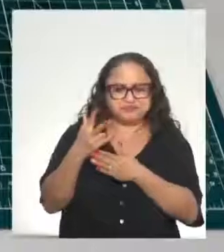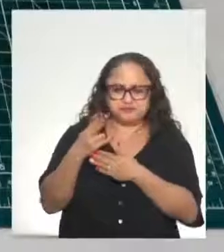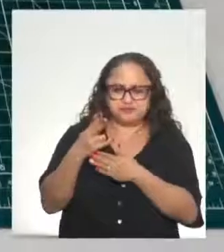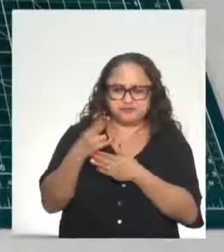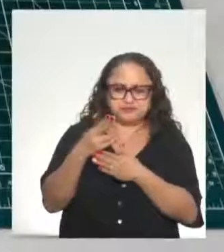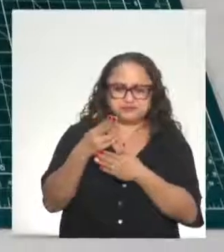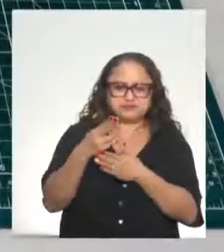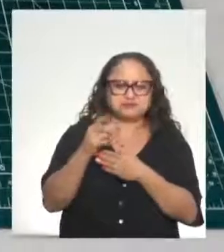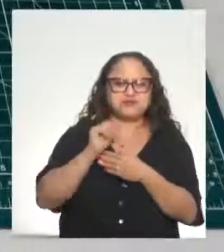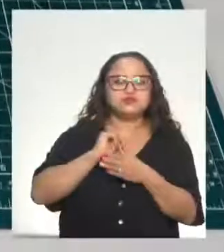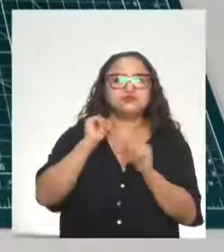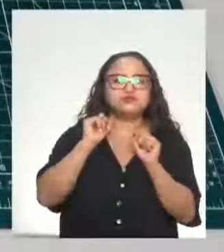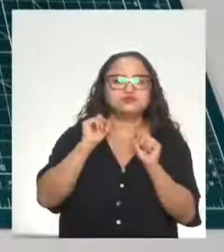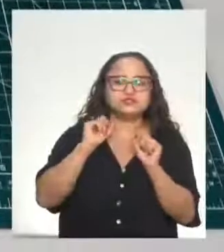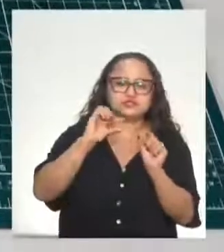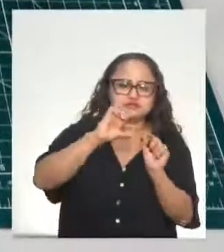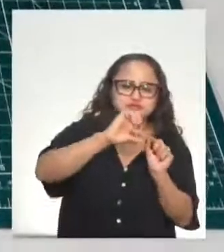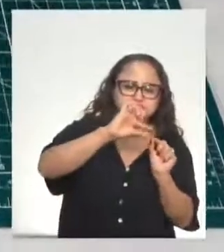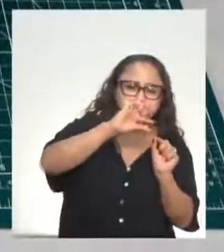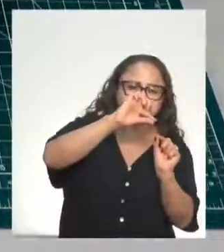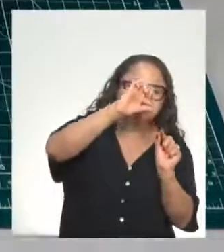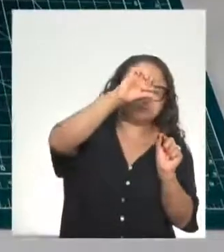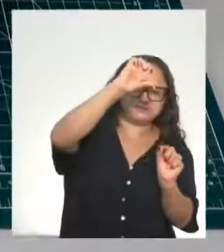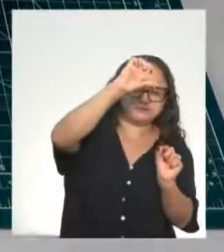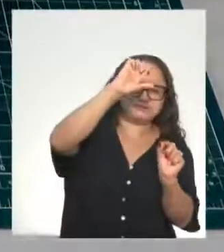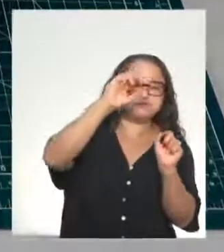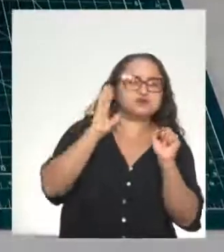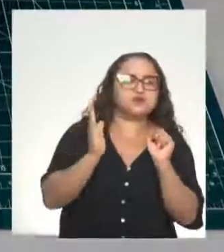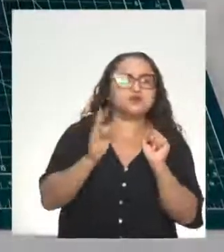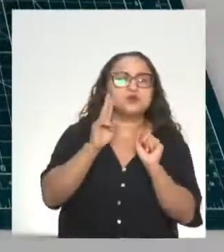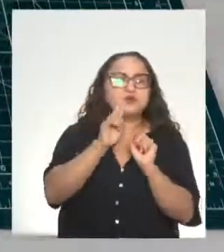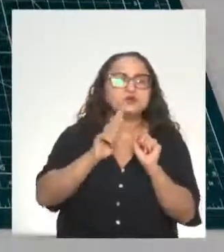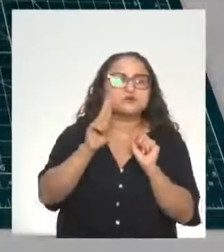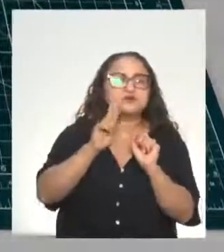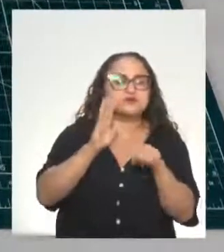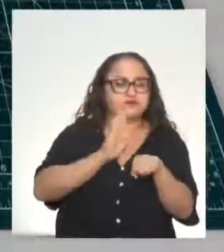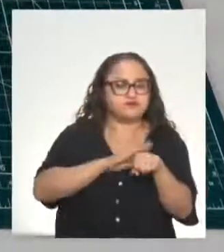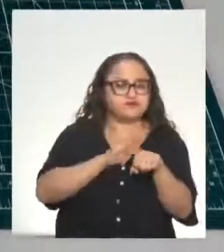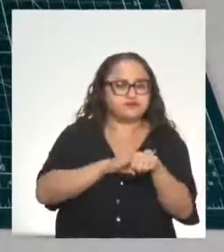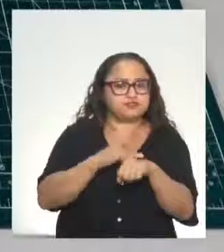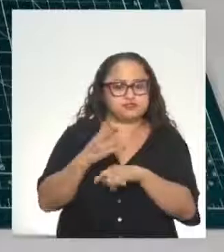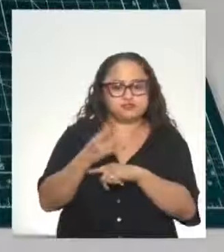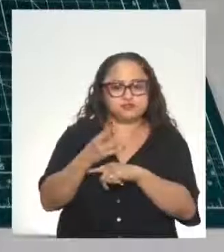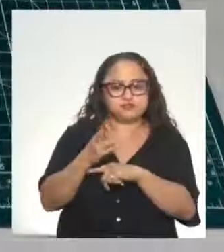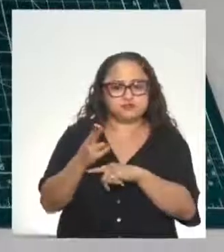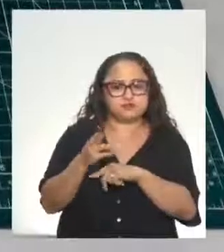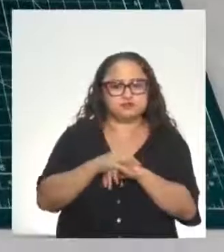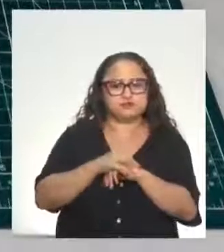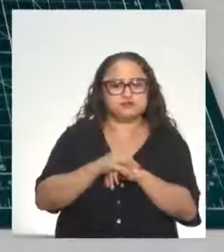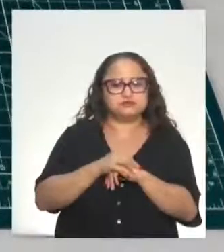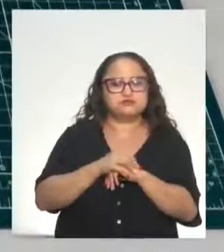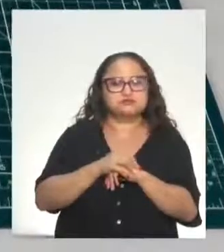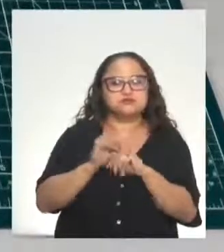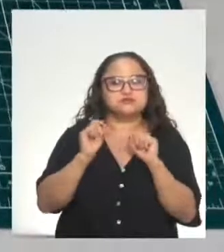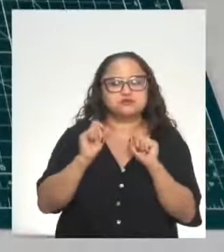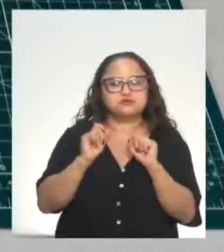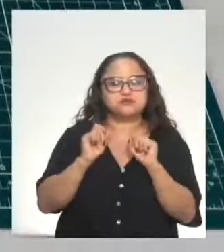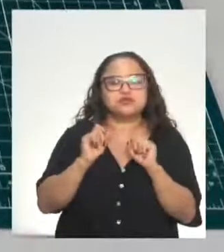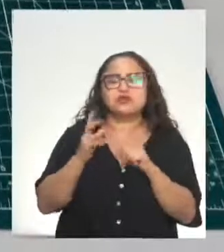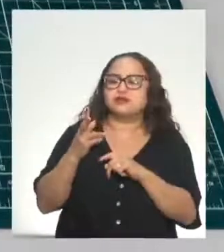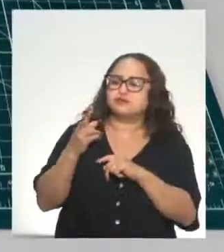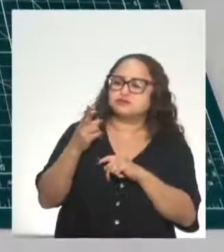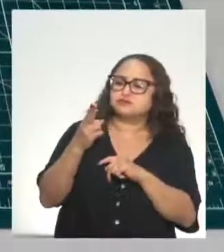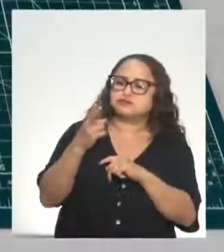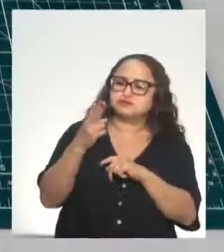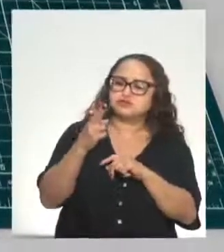da linha pontilhada. Tudo que for pontilhado, nós vamos fazer cortes. No caso dessa linha externa, vamos utilizar a tesoura.